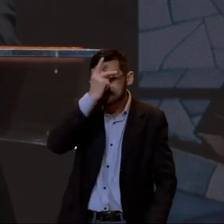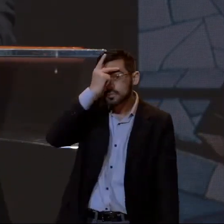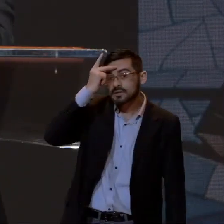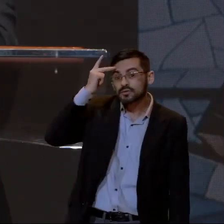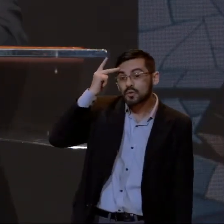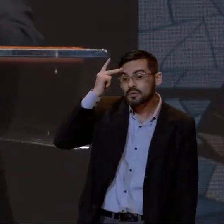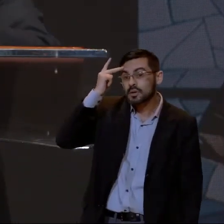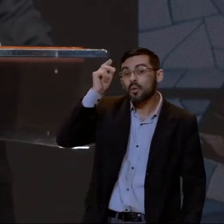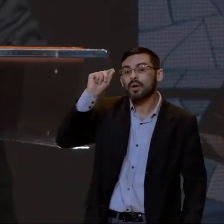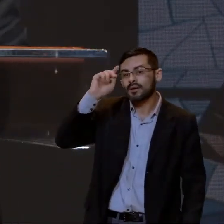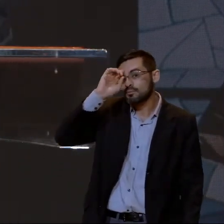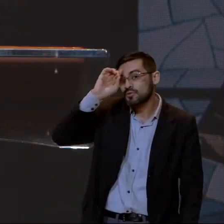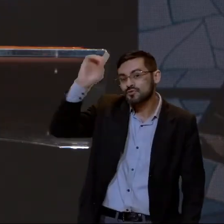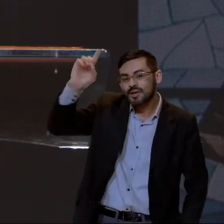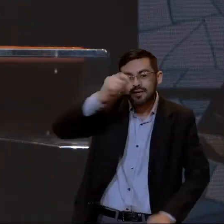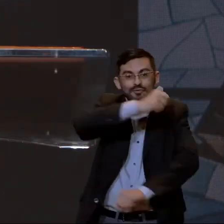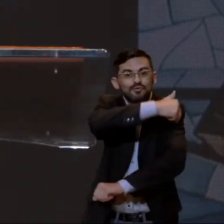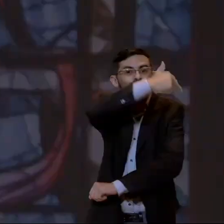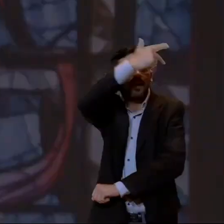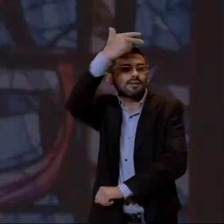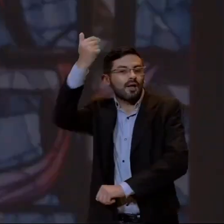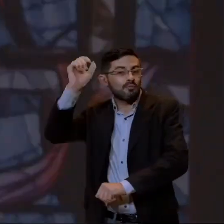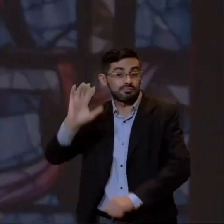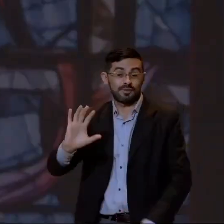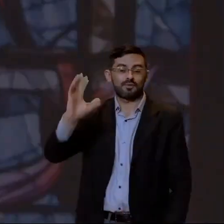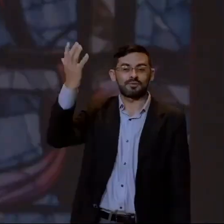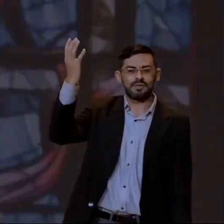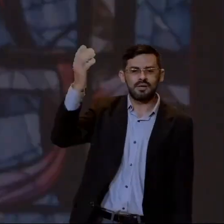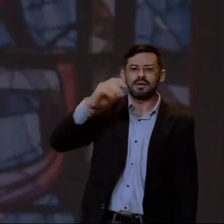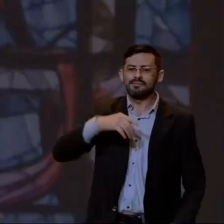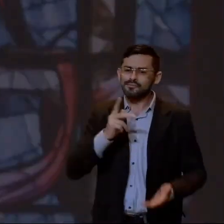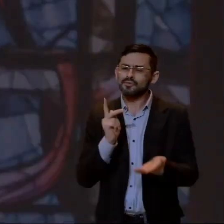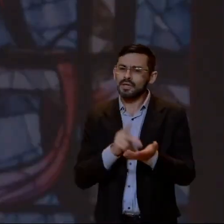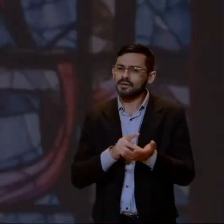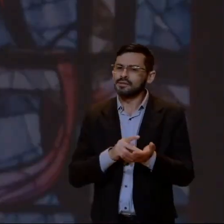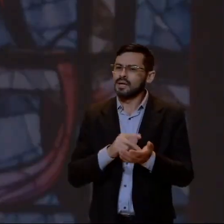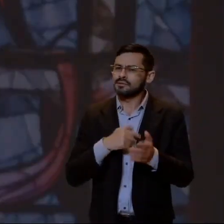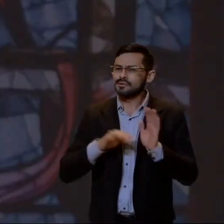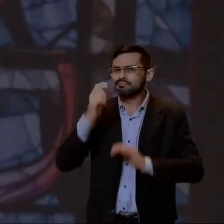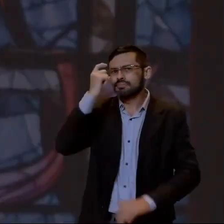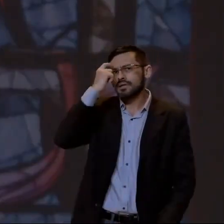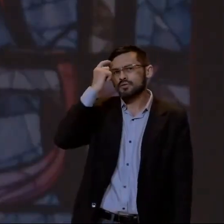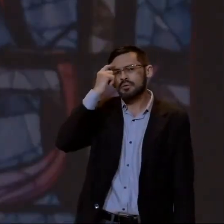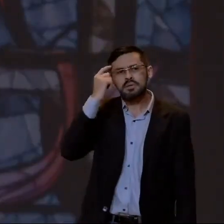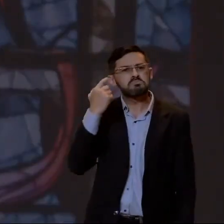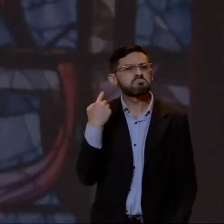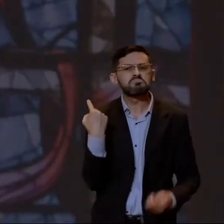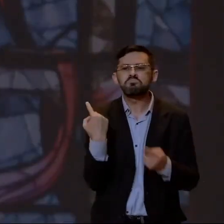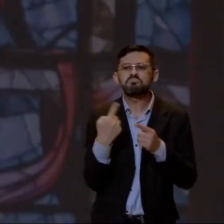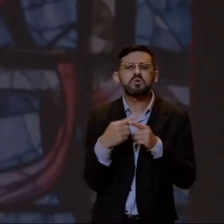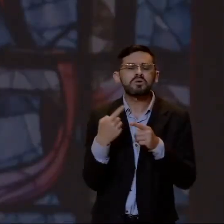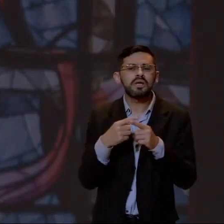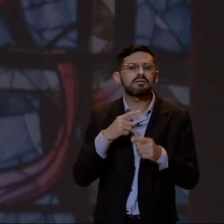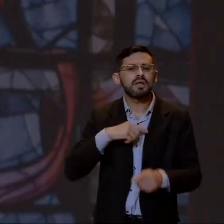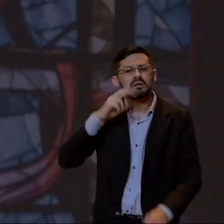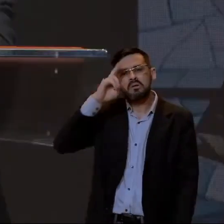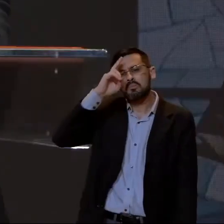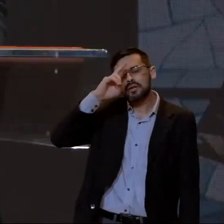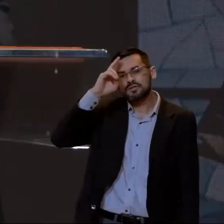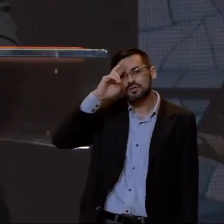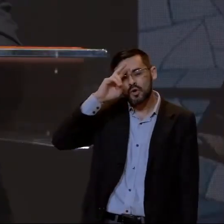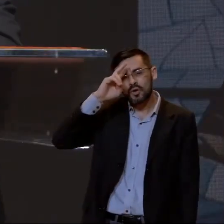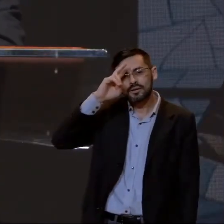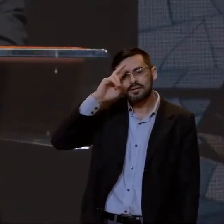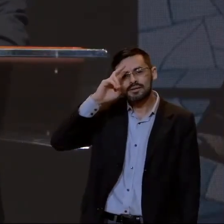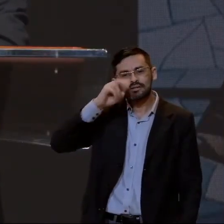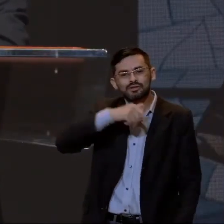para o Natal que haveria de vir. É curioso, não sei se você já se perguntou, por que existe uma história de Natal antes